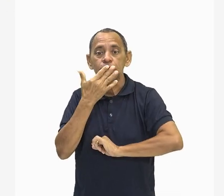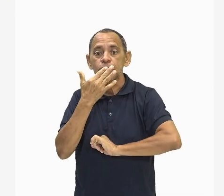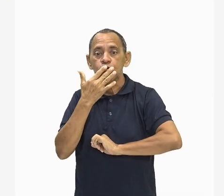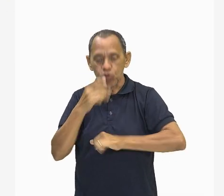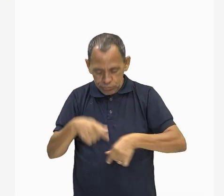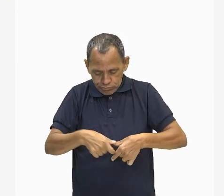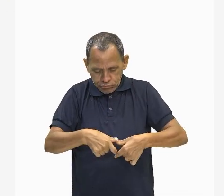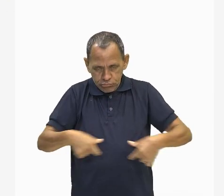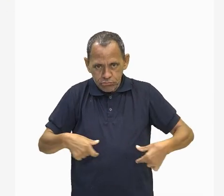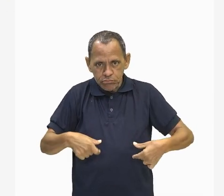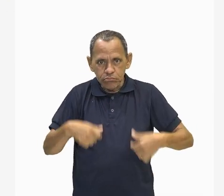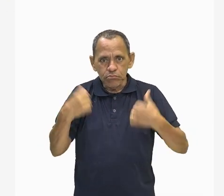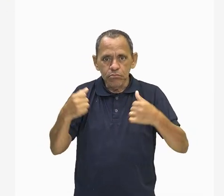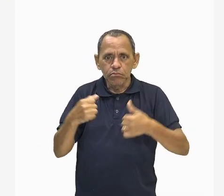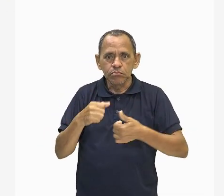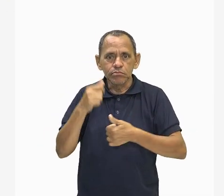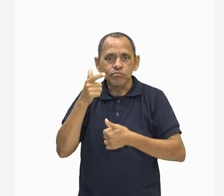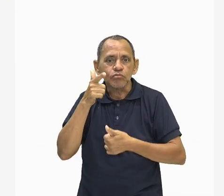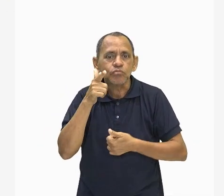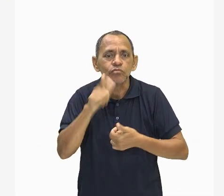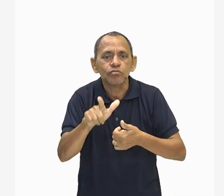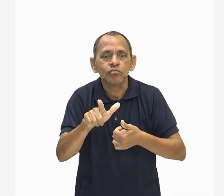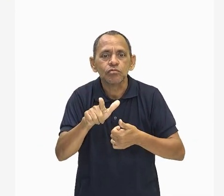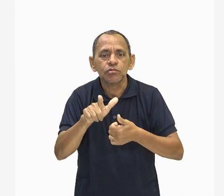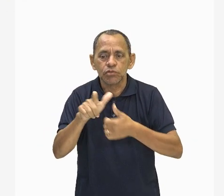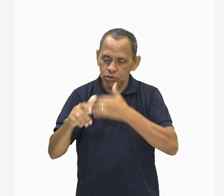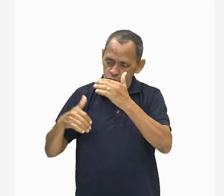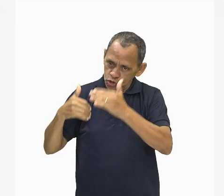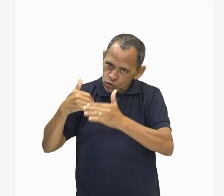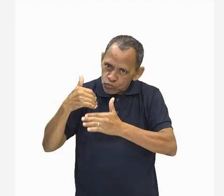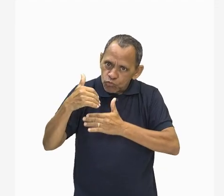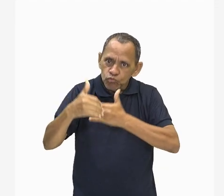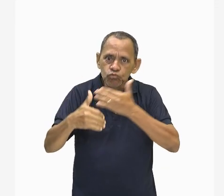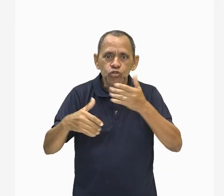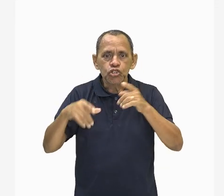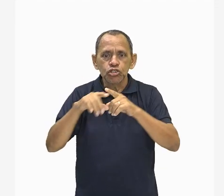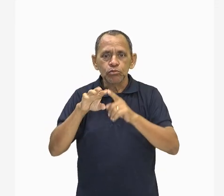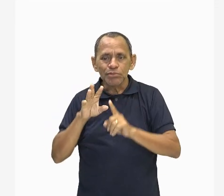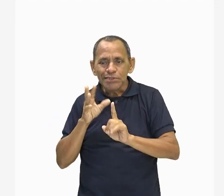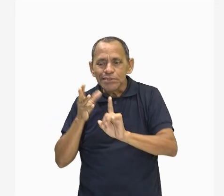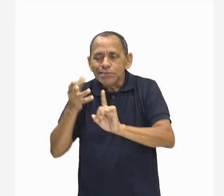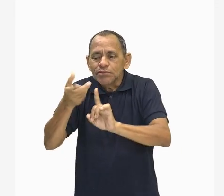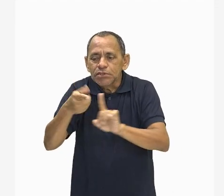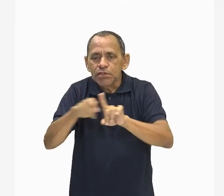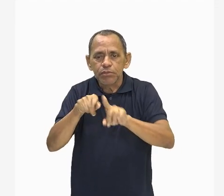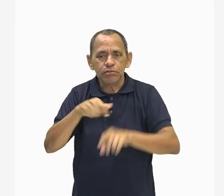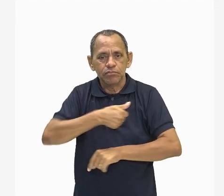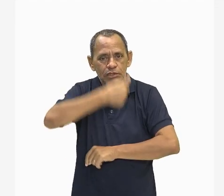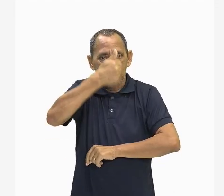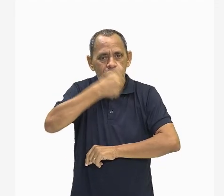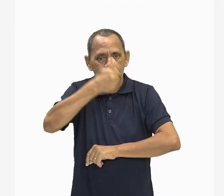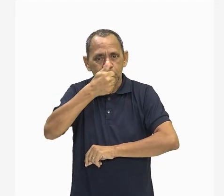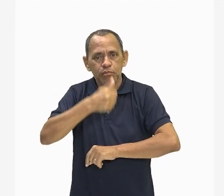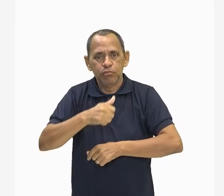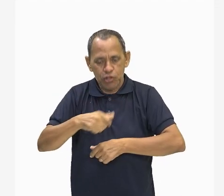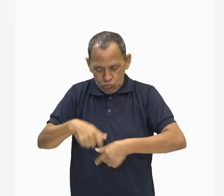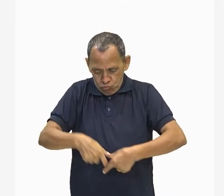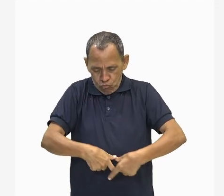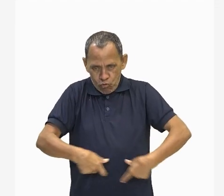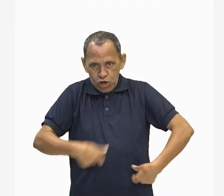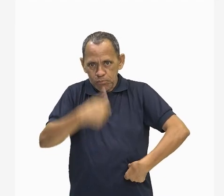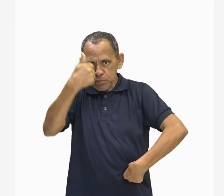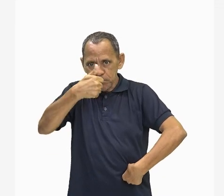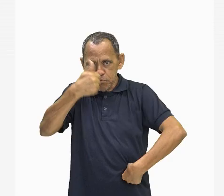você precisa ganhar aí, desenvolver habilidades. Então, a primeira faixa, quando a gente entra ali, né,